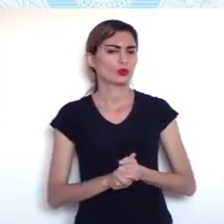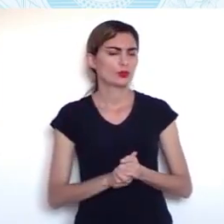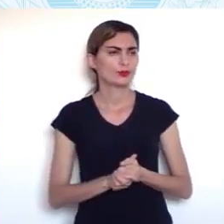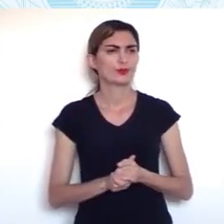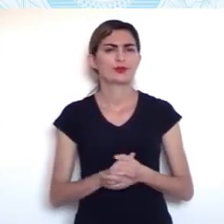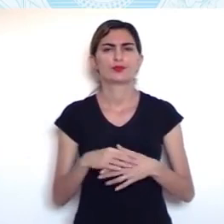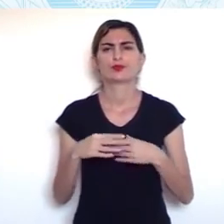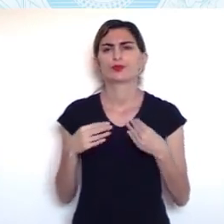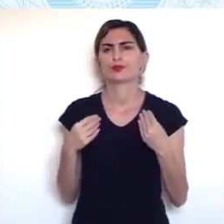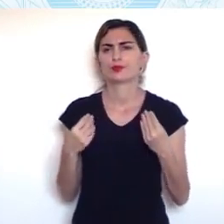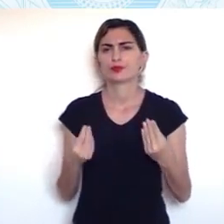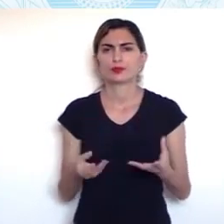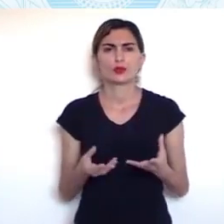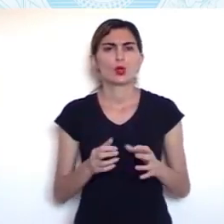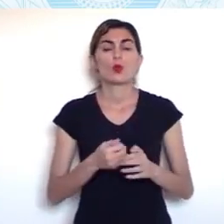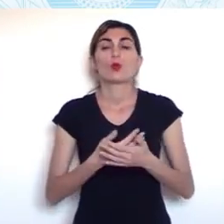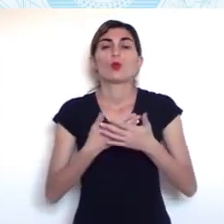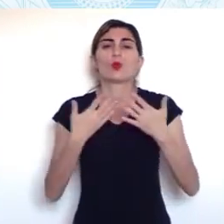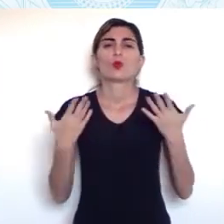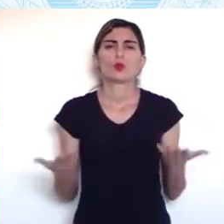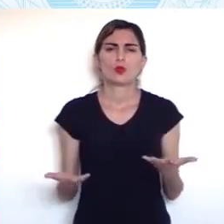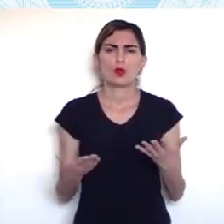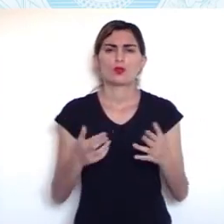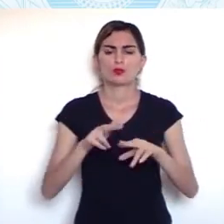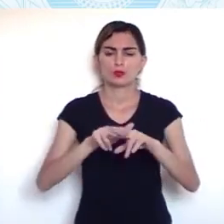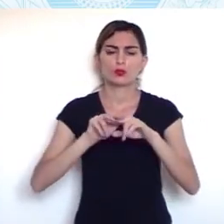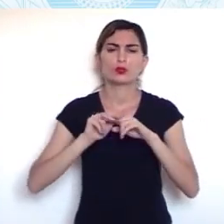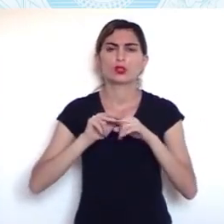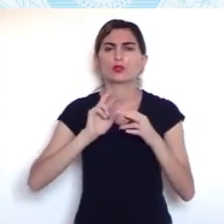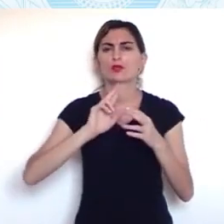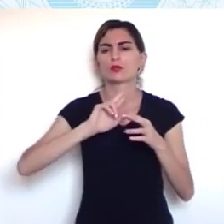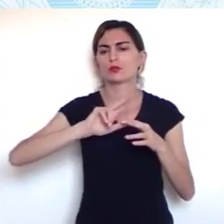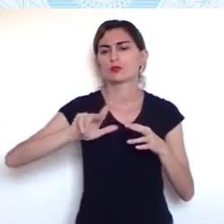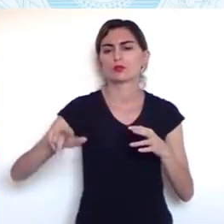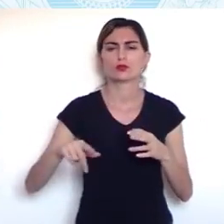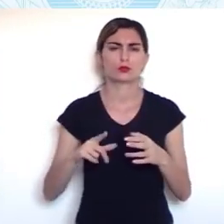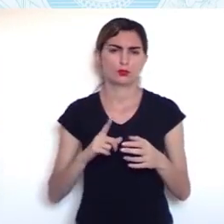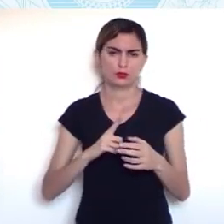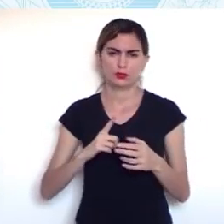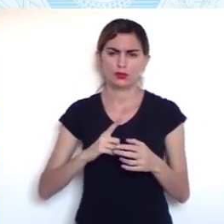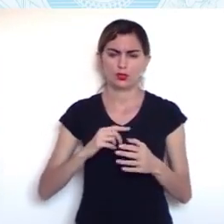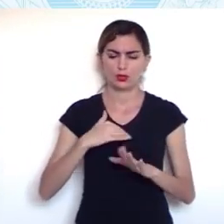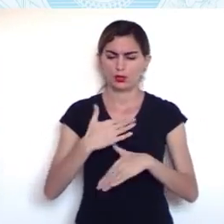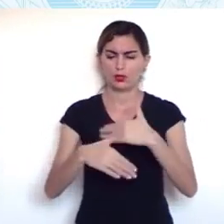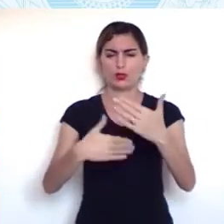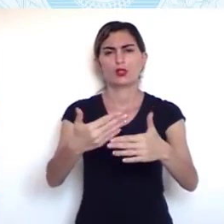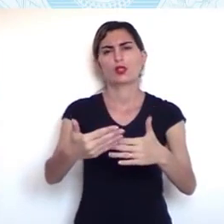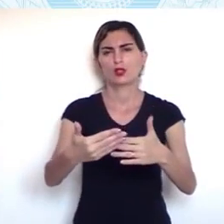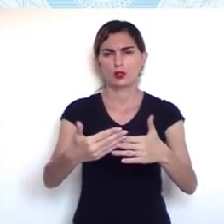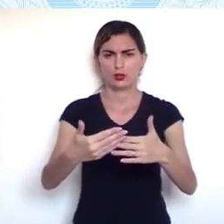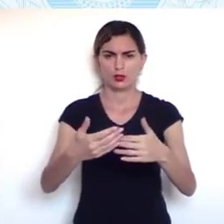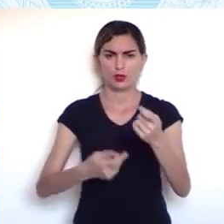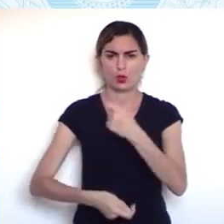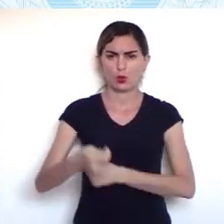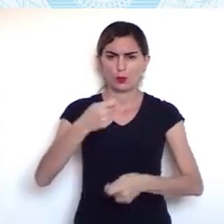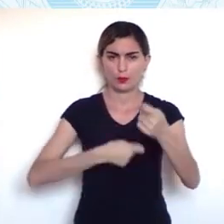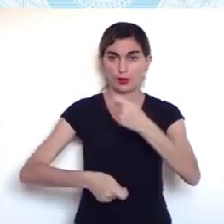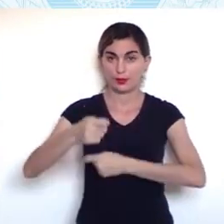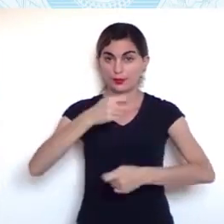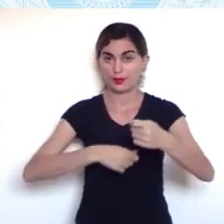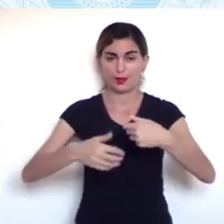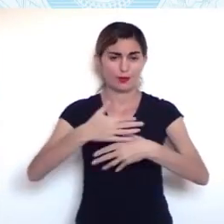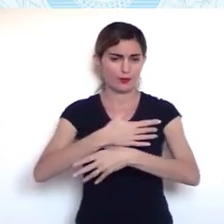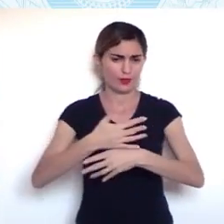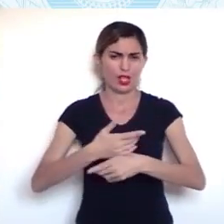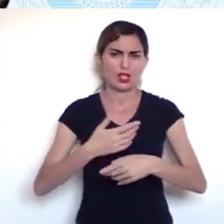Cláudio Nascimento, quais são os fatores? Intenso desenvolvimento comercial das